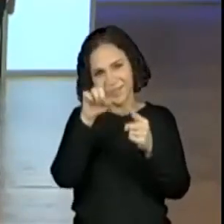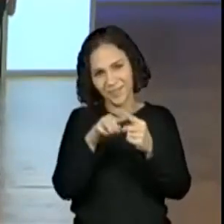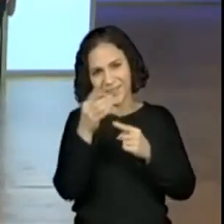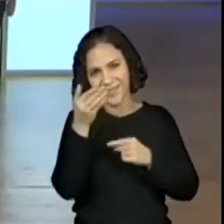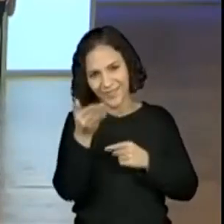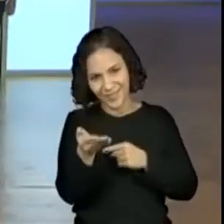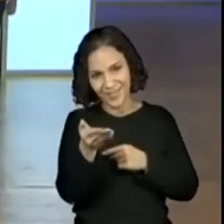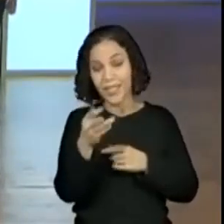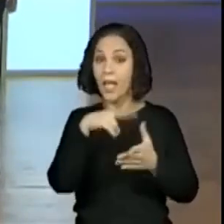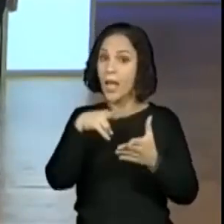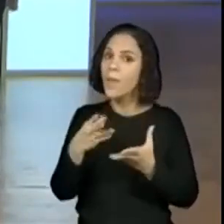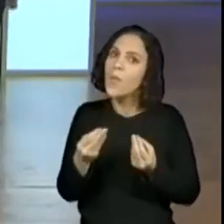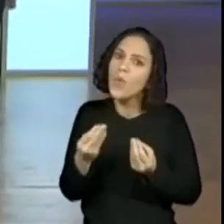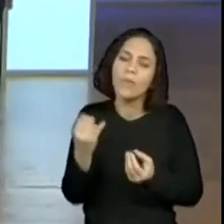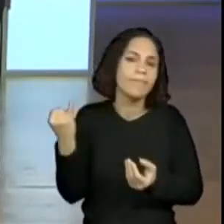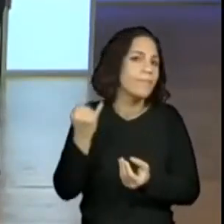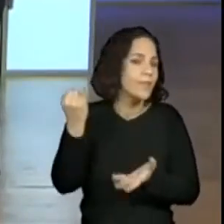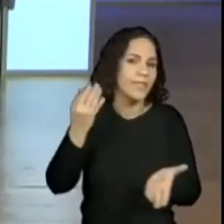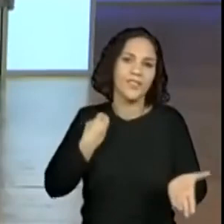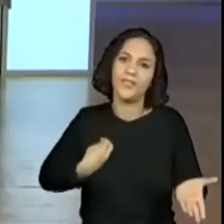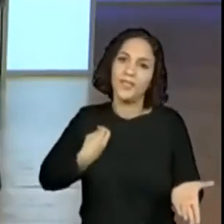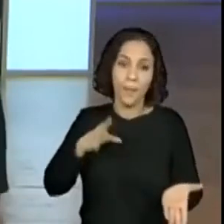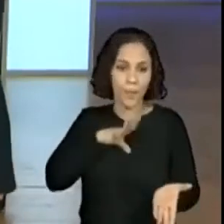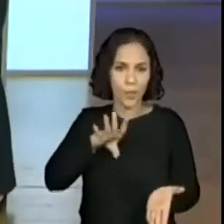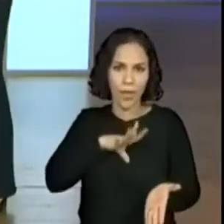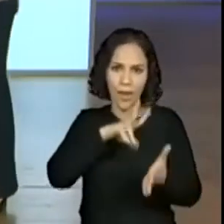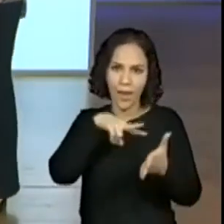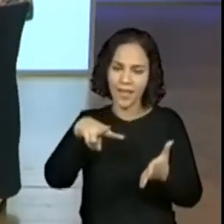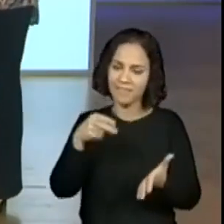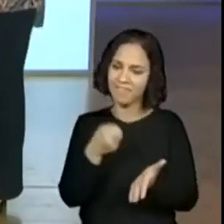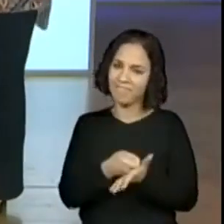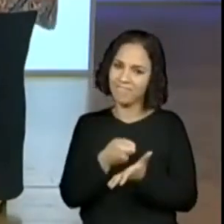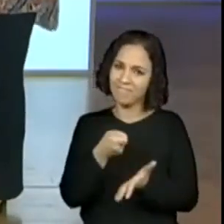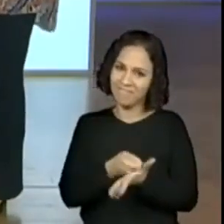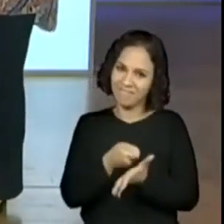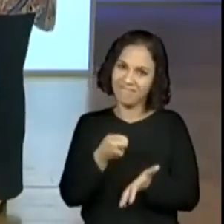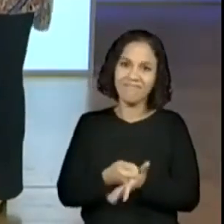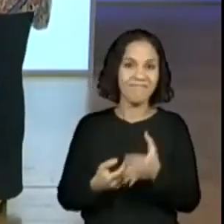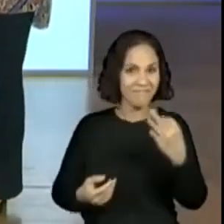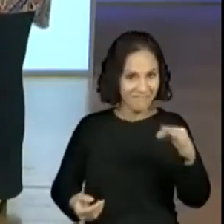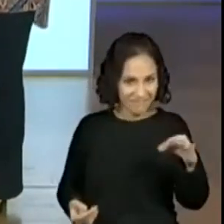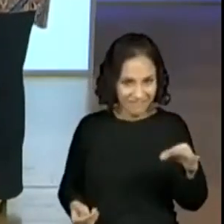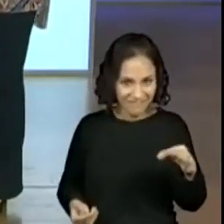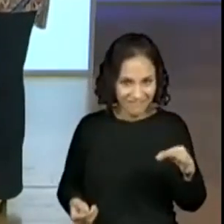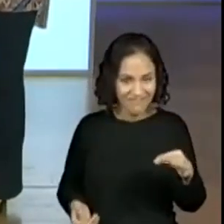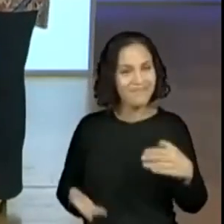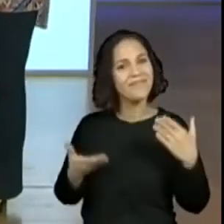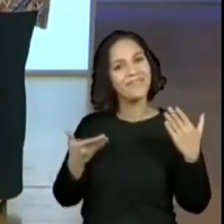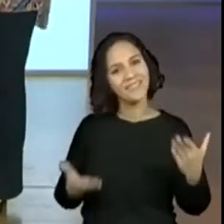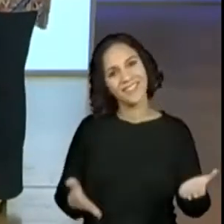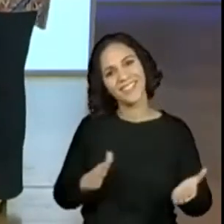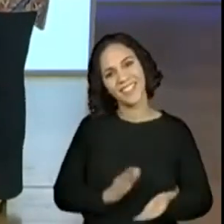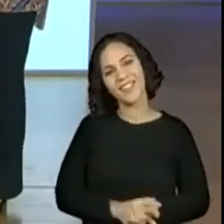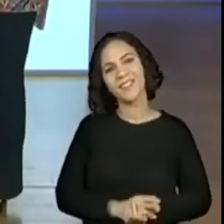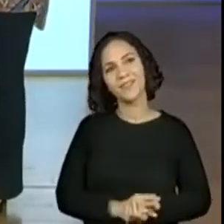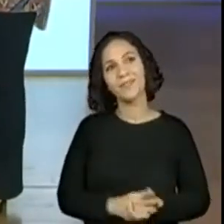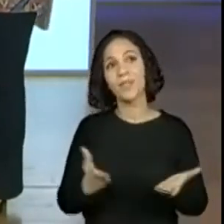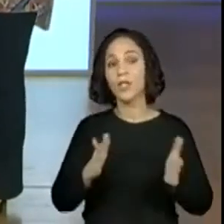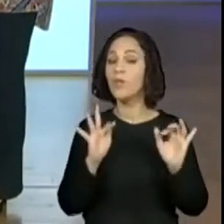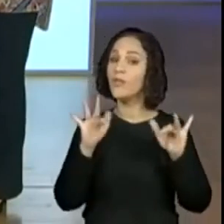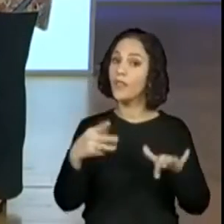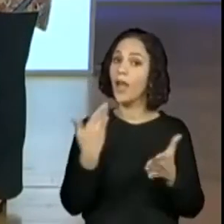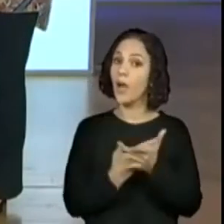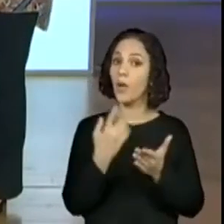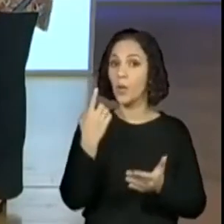certeza e muita leitura não tem como sim não tem como português tem que ler né português é para isso isso mesmo então chegamos ao